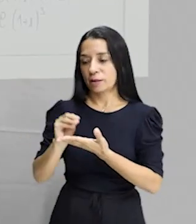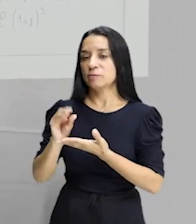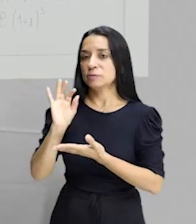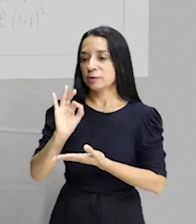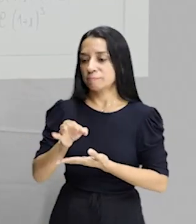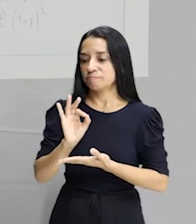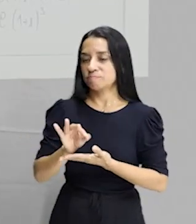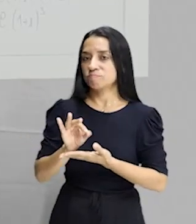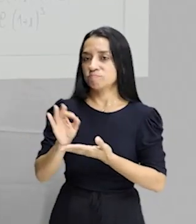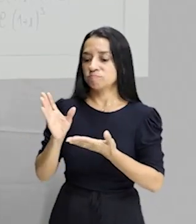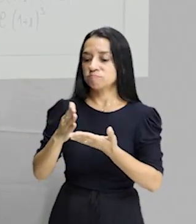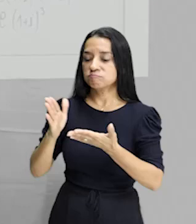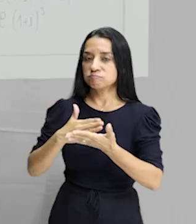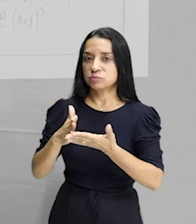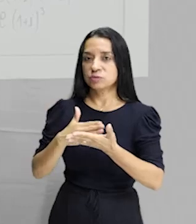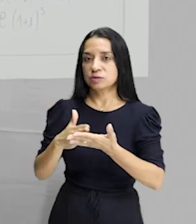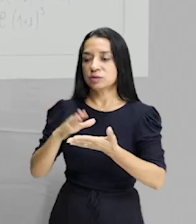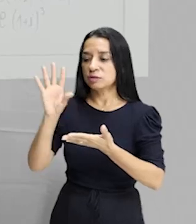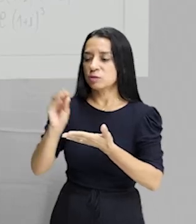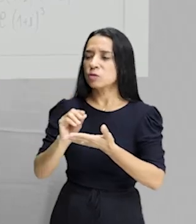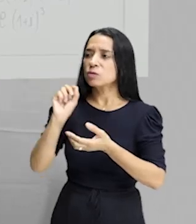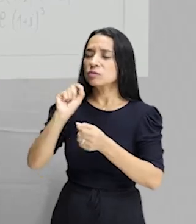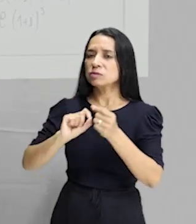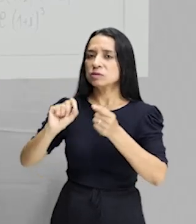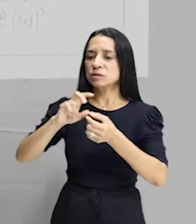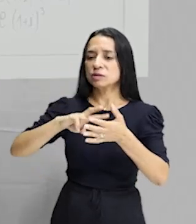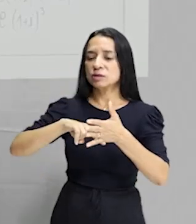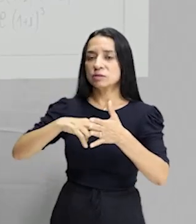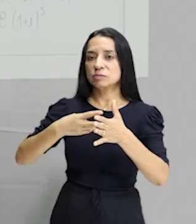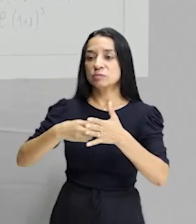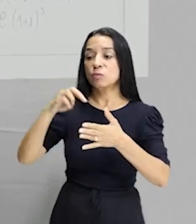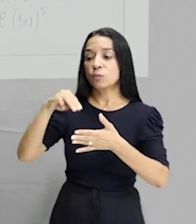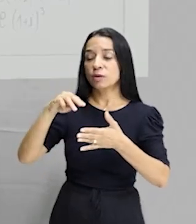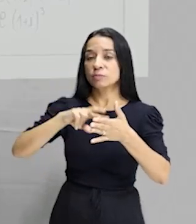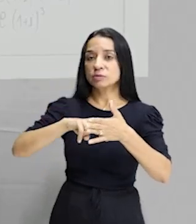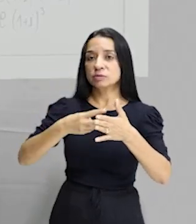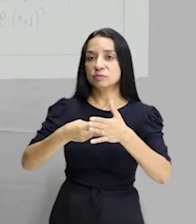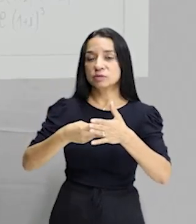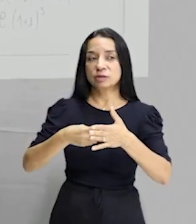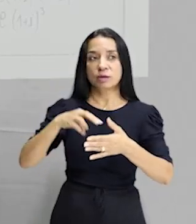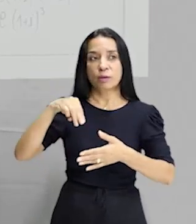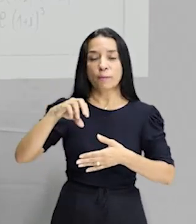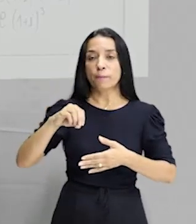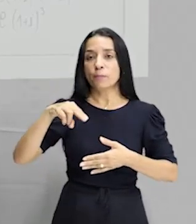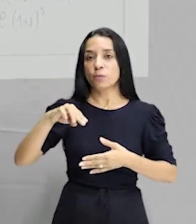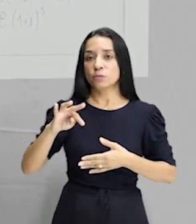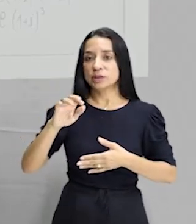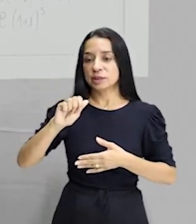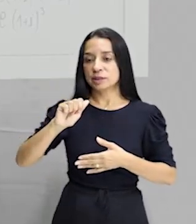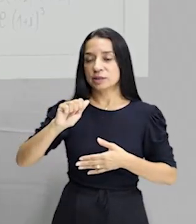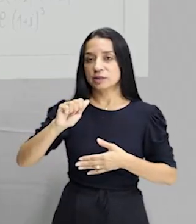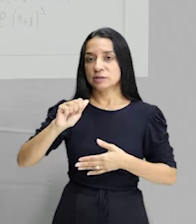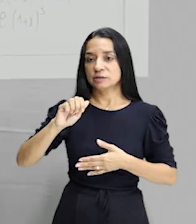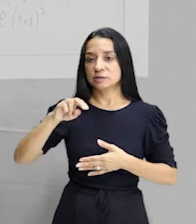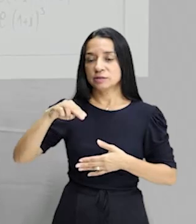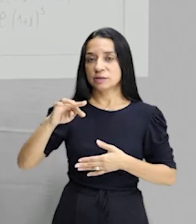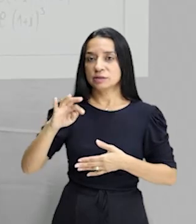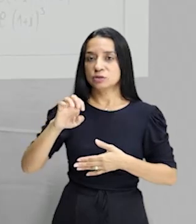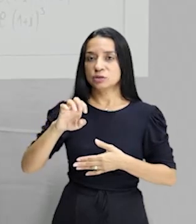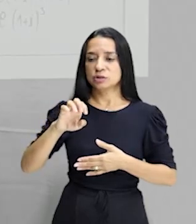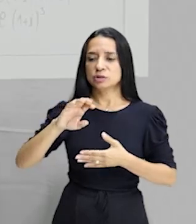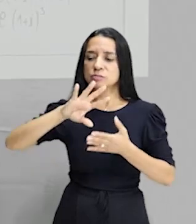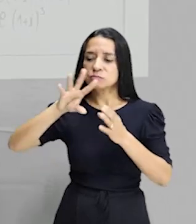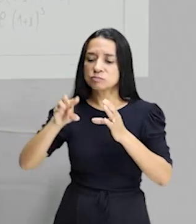é esse m é o montante tá então com essa fórmula eu não vou fazer eu não vou precisar